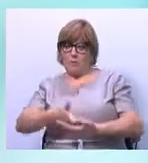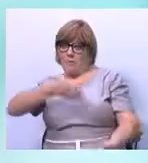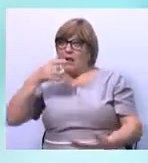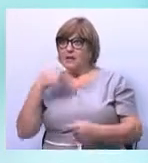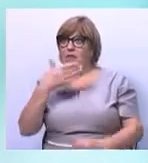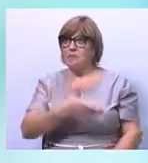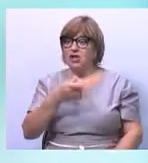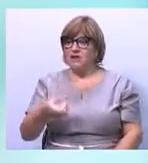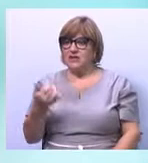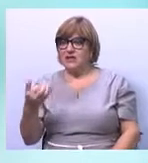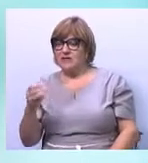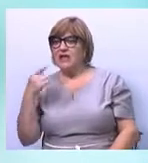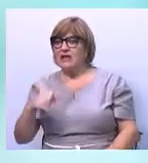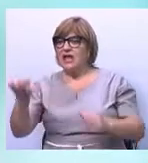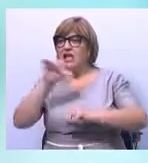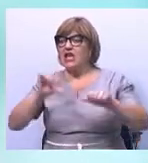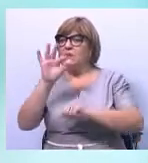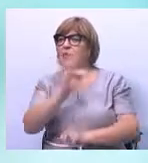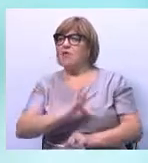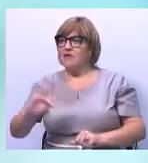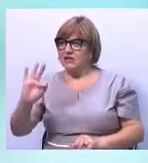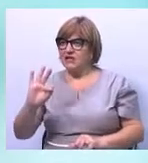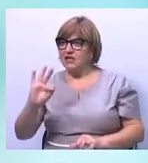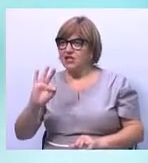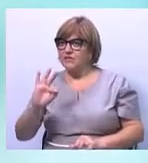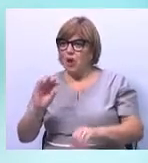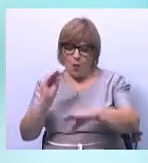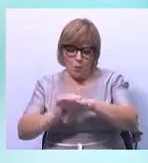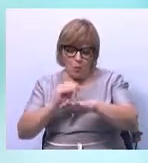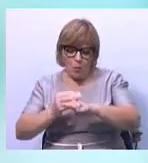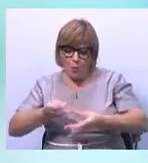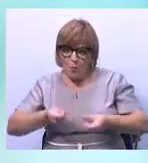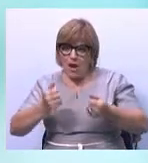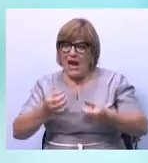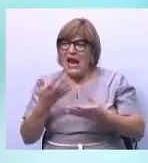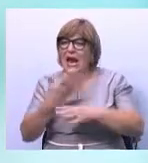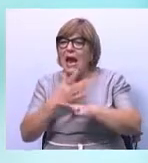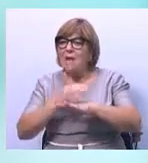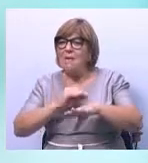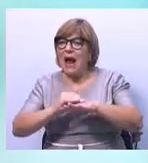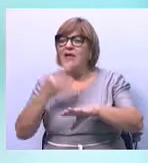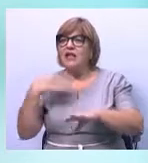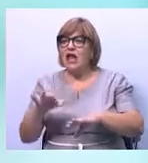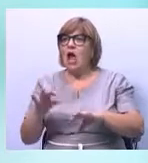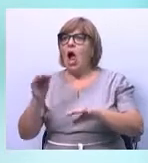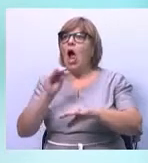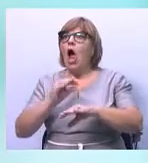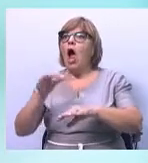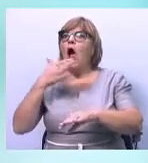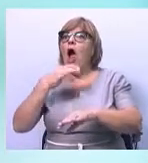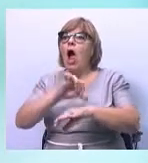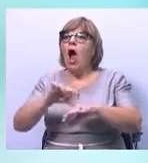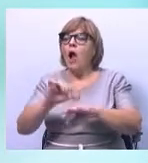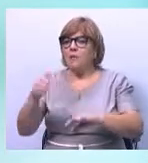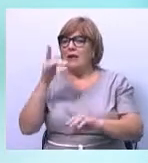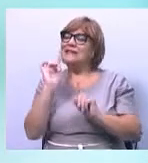excessivamente em 1920, com um químico francês, certo, que se cura de uma queimadura através da utilização de óleos essenciais. Quer contar essa história,